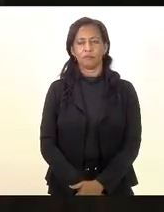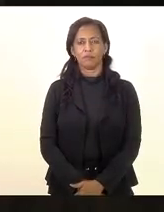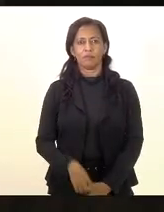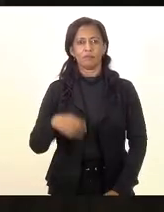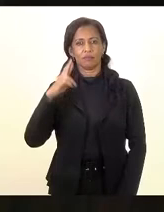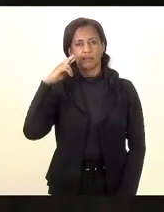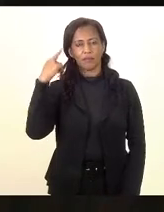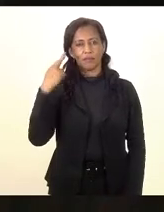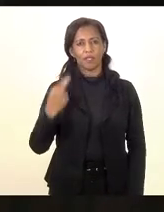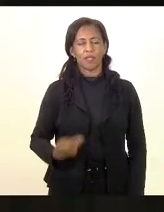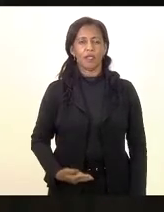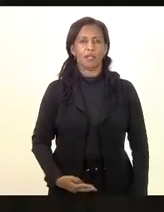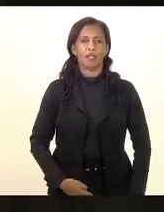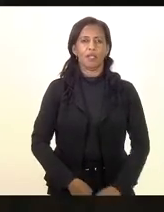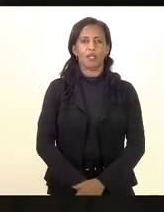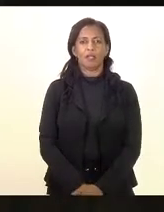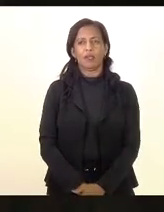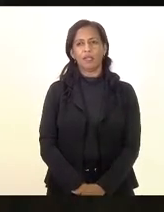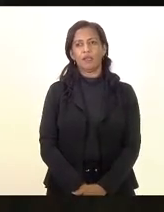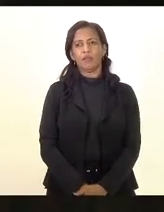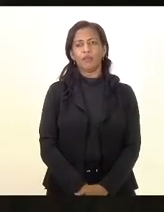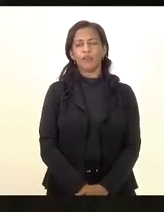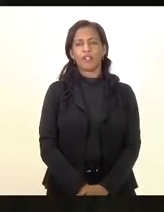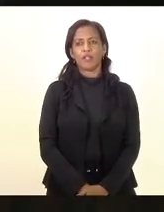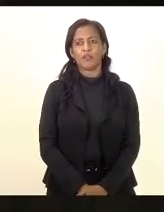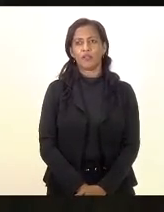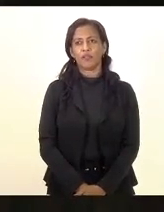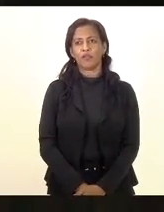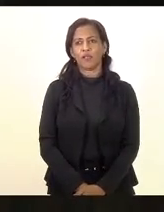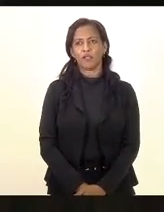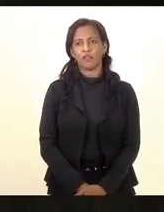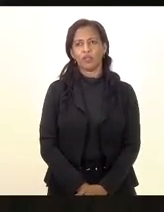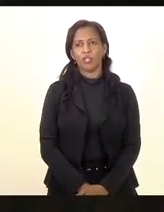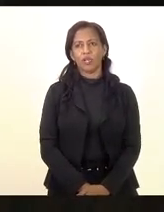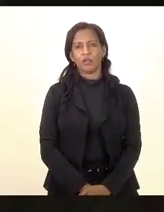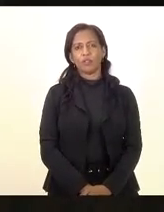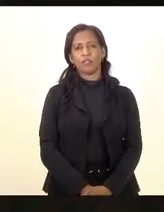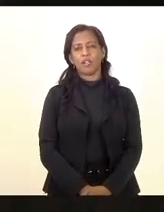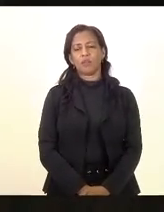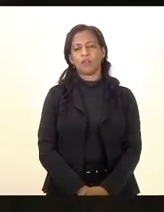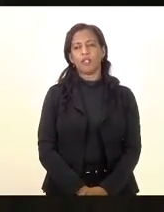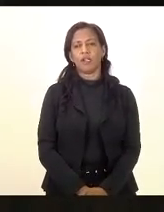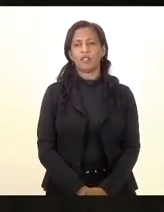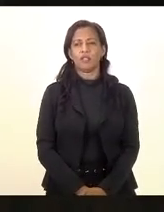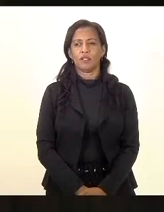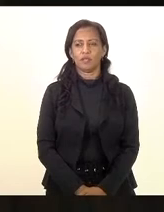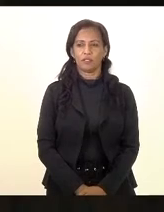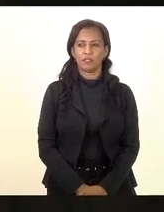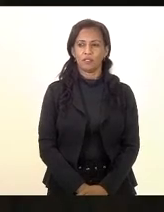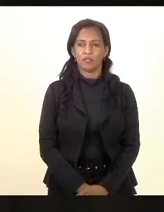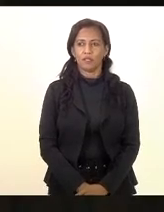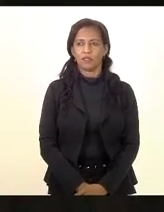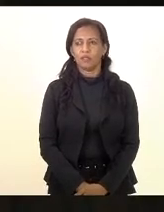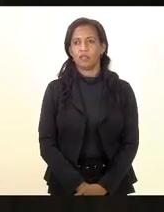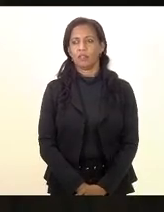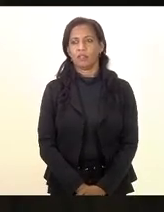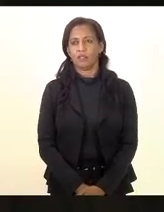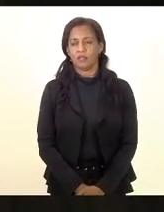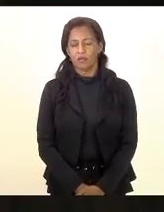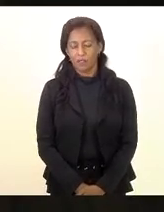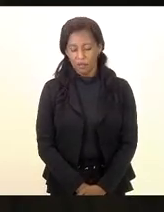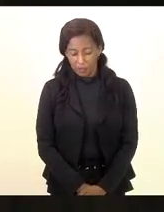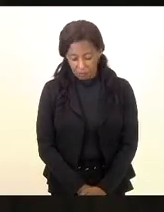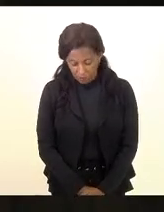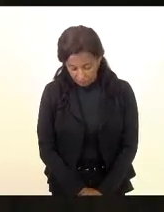Renata Souza a vossa excelência dispõe de 10 minutos o tempo regimental seria o deputado Valdeck mas concedeu gentilmente a